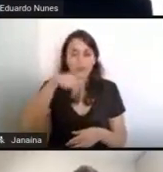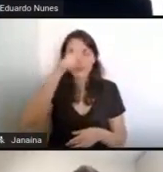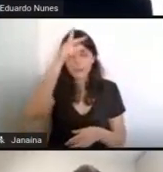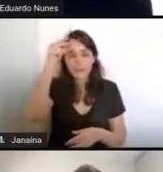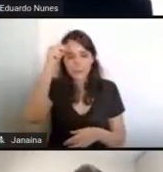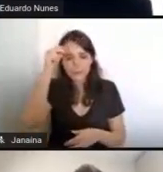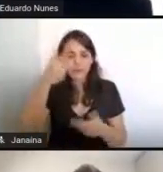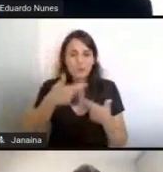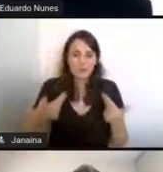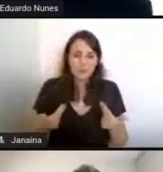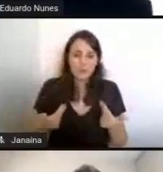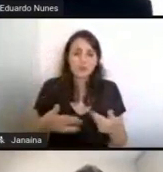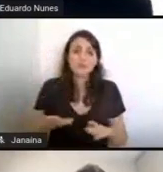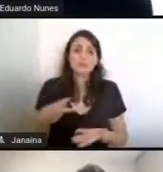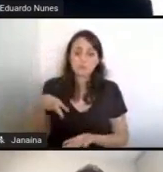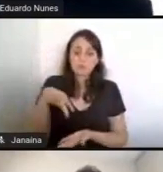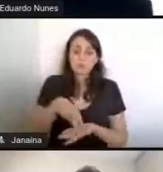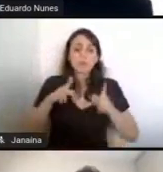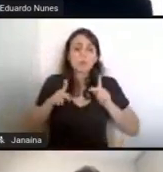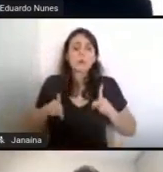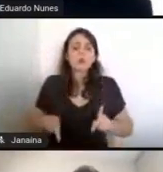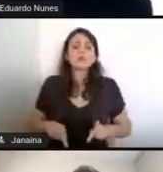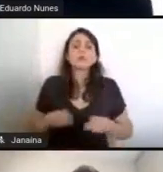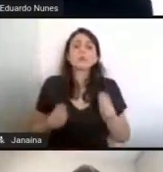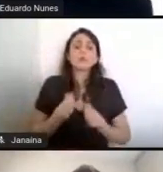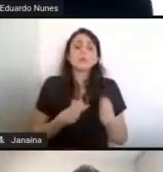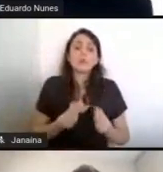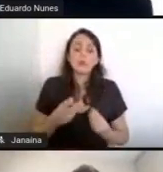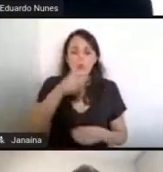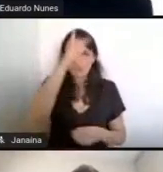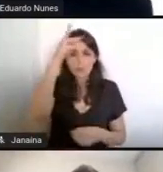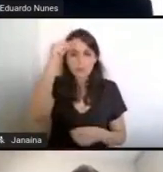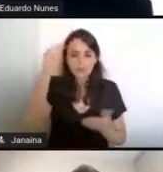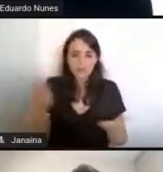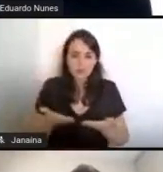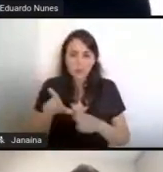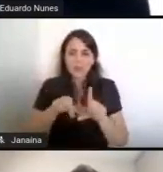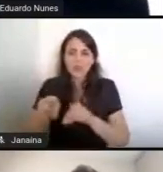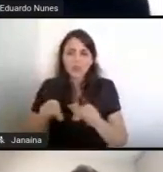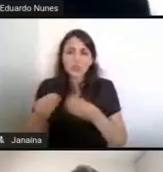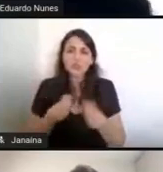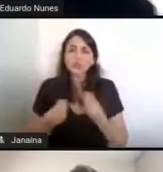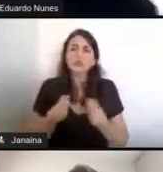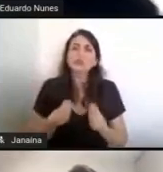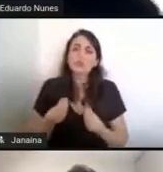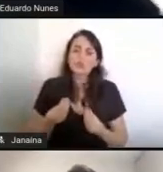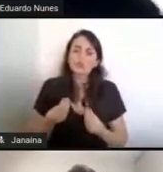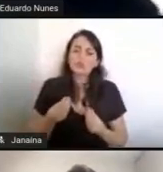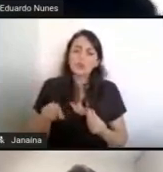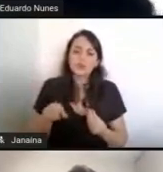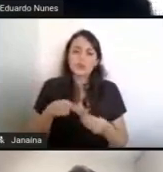as posturas que os secretários de saúde, os prefeitos vêm adotando nessa pandemia, elas também, a gente tem que entender que elas também